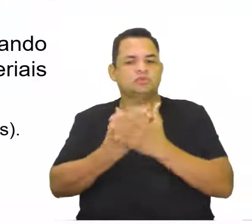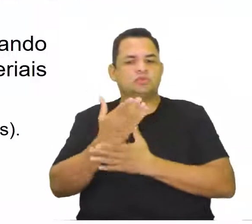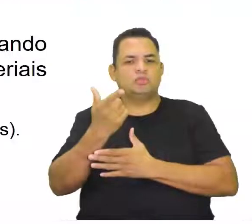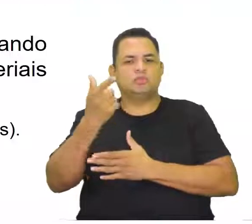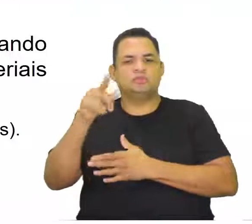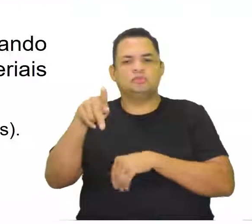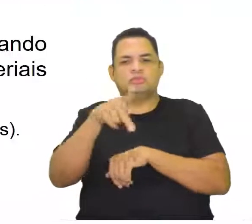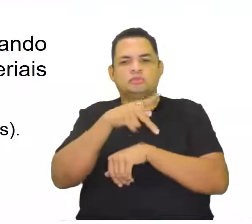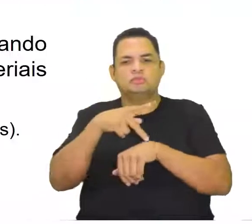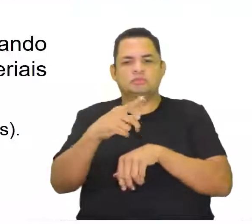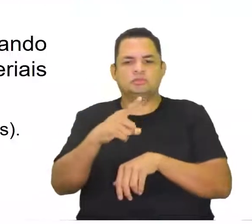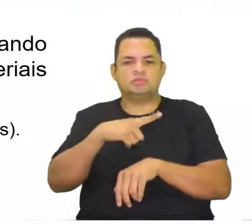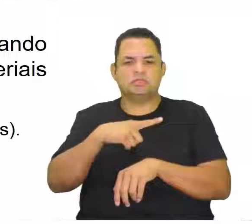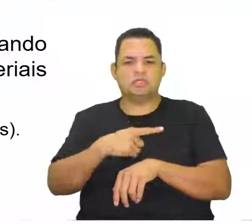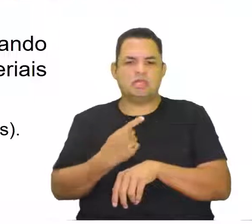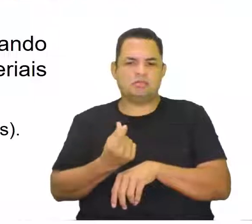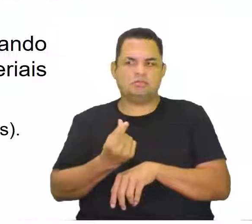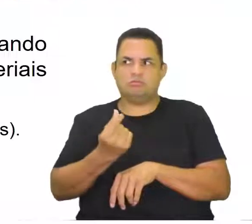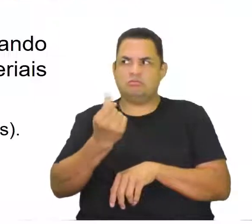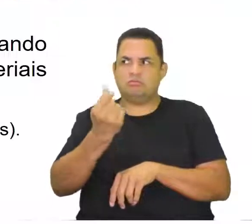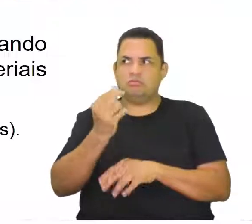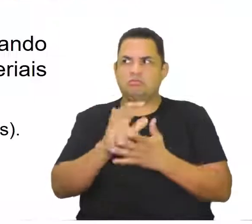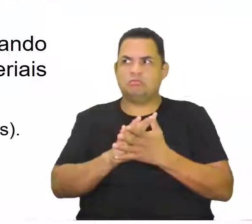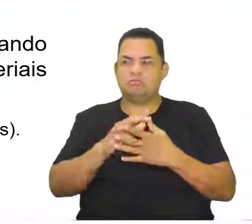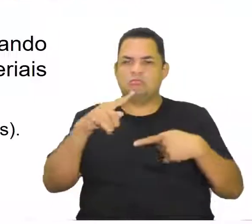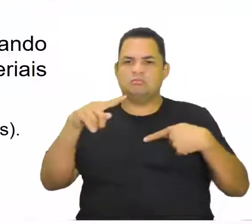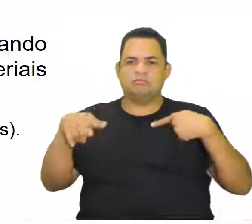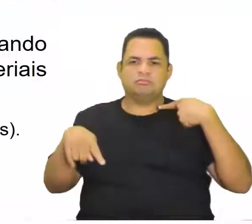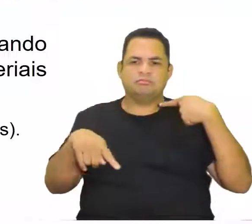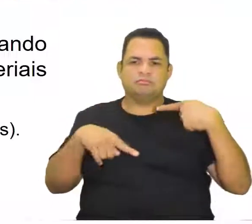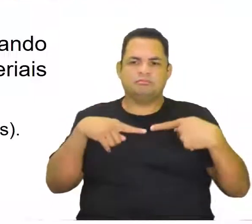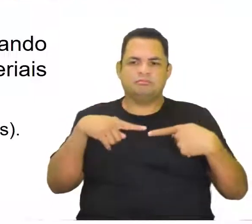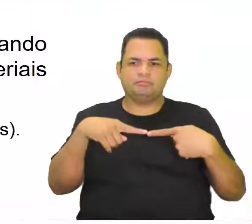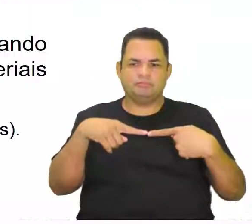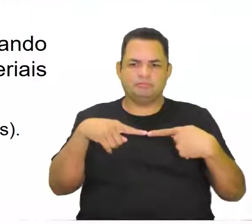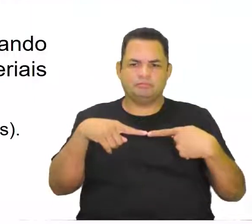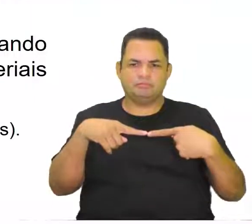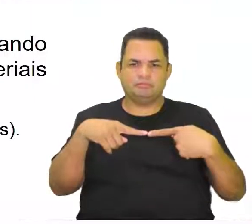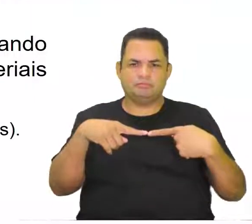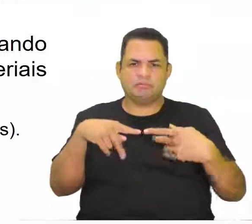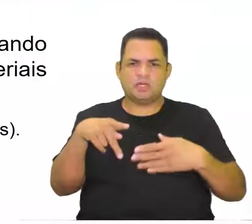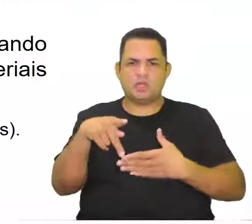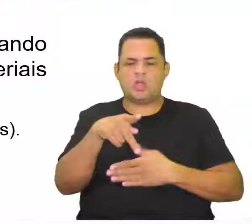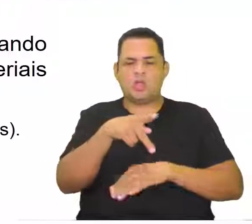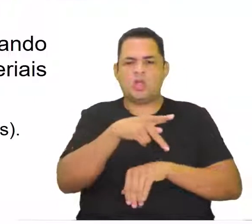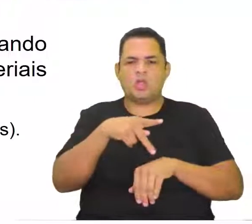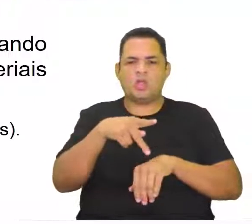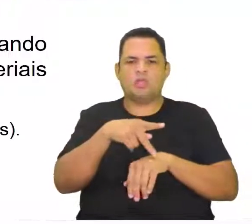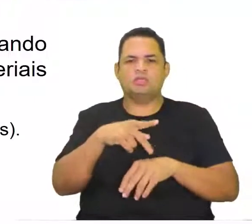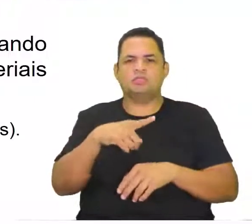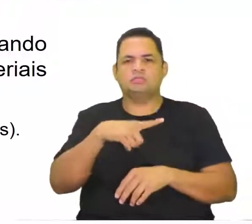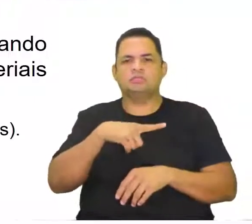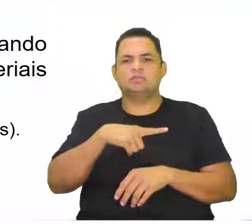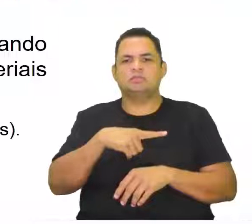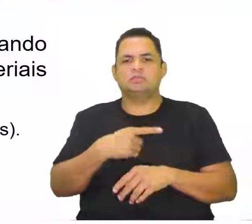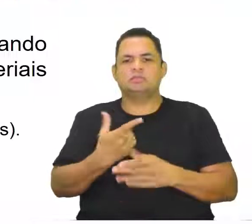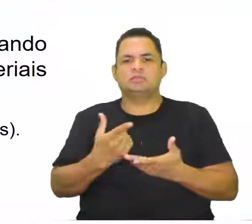ricos. B. O objetivo dos países ricos, ao enviarem